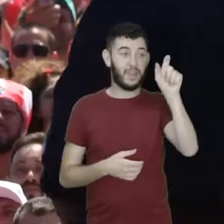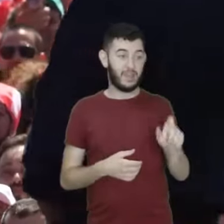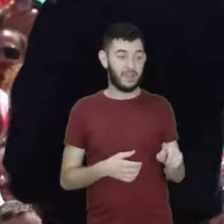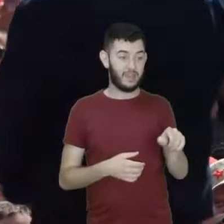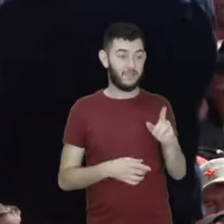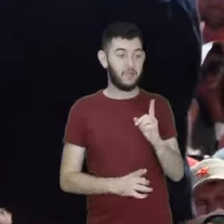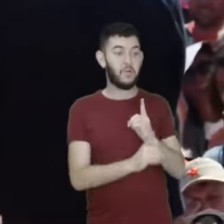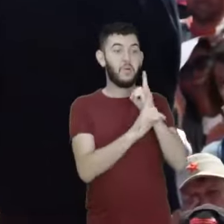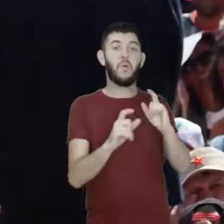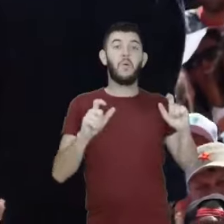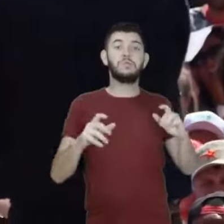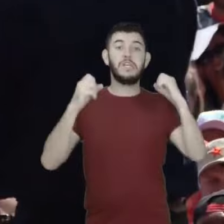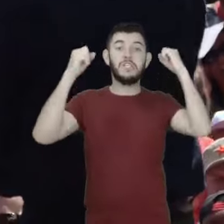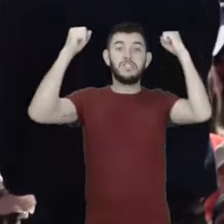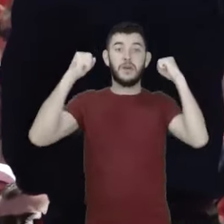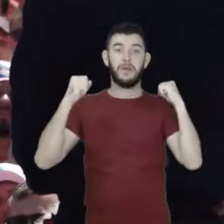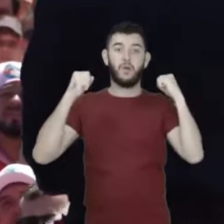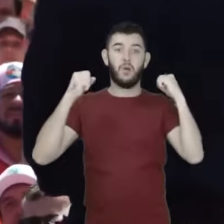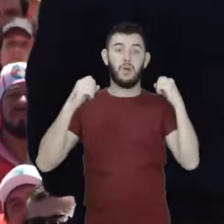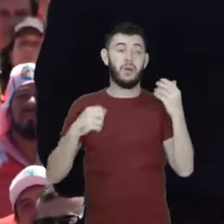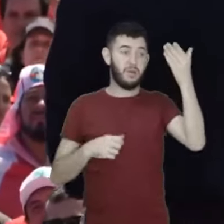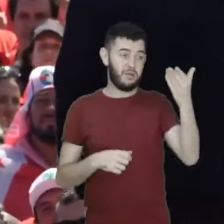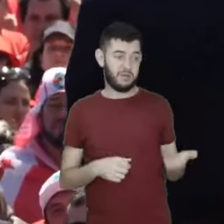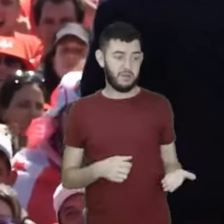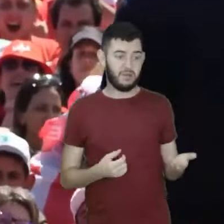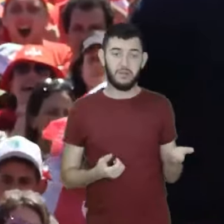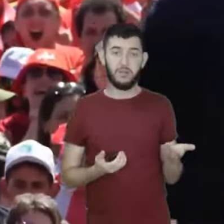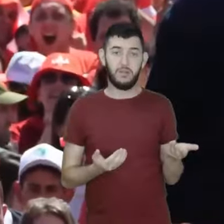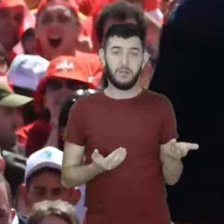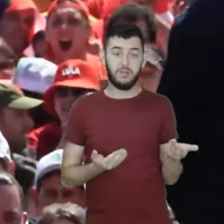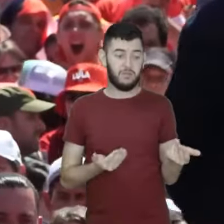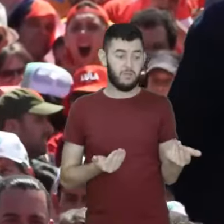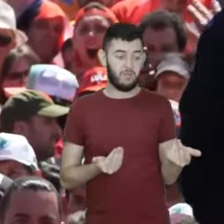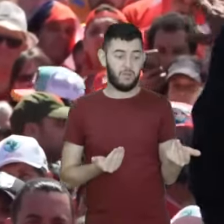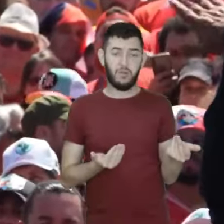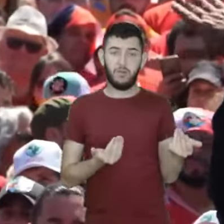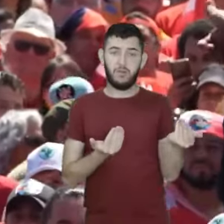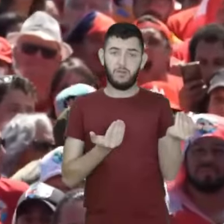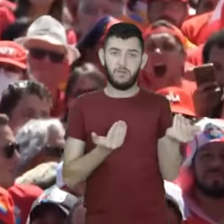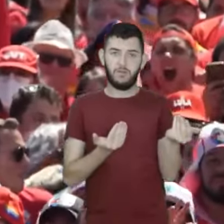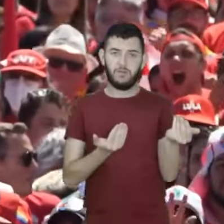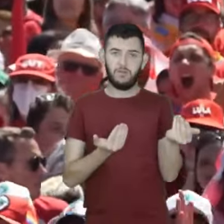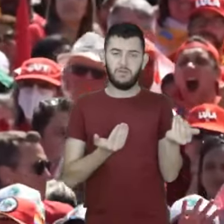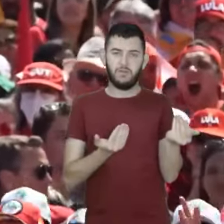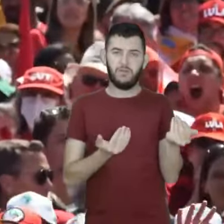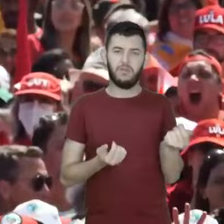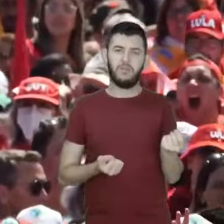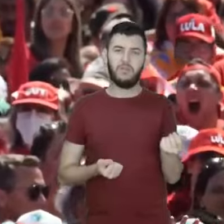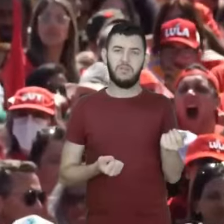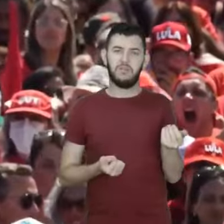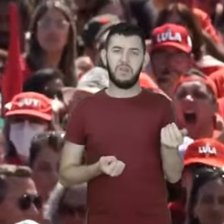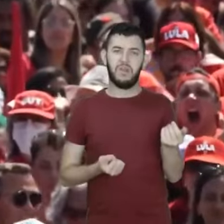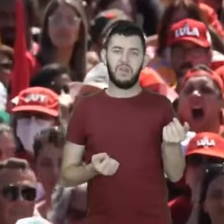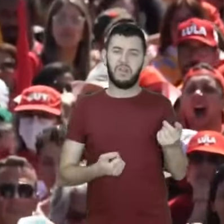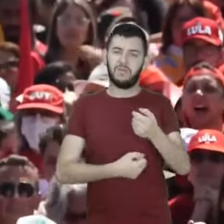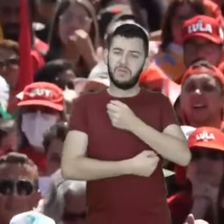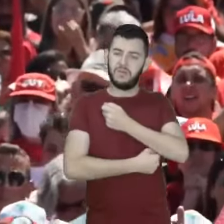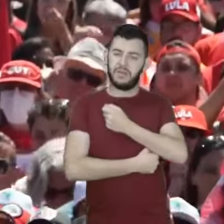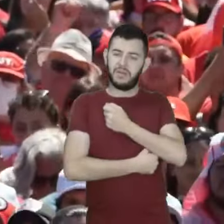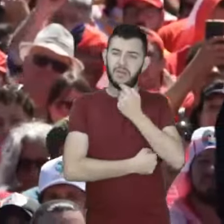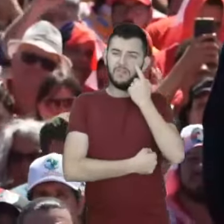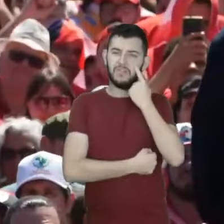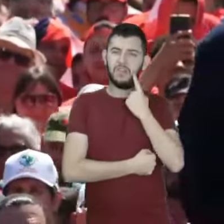novinha quando eu conheci ela. E ela me abraçava, ela chorava, chorava e falava, e chorava e falava. Hoje